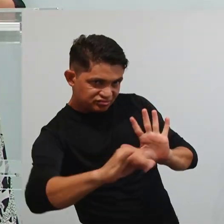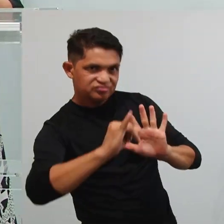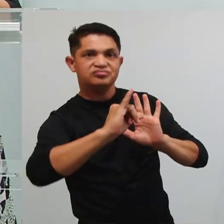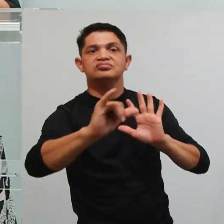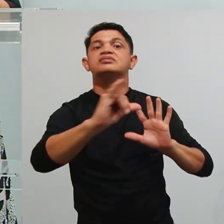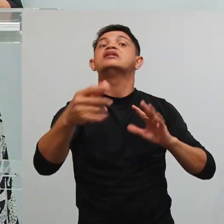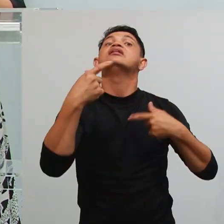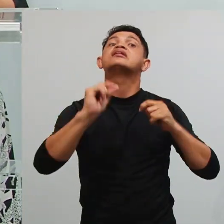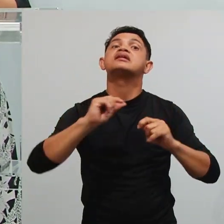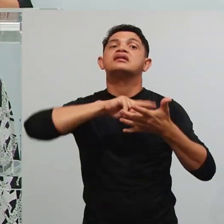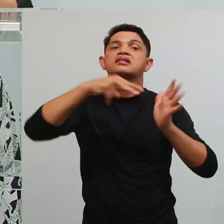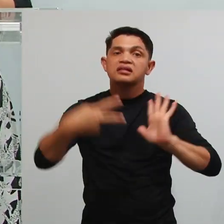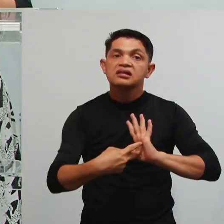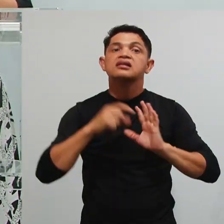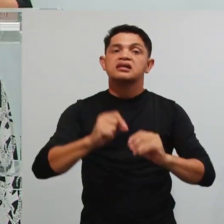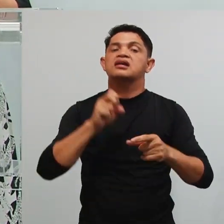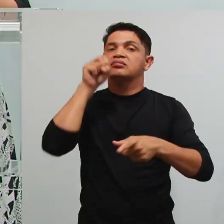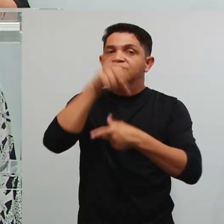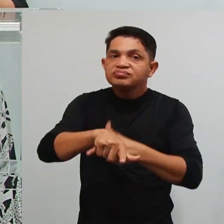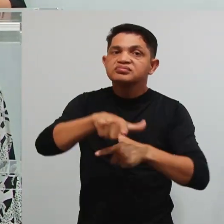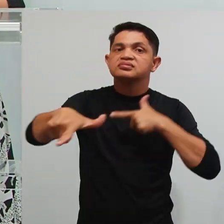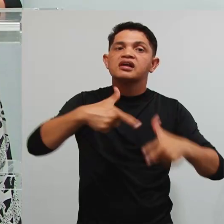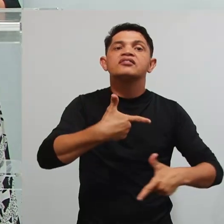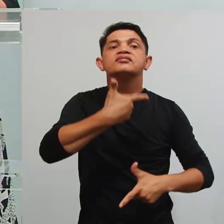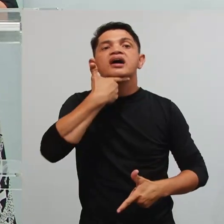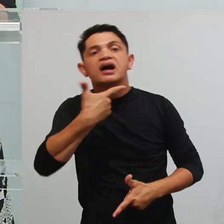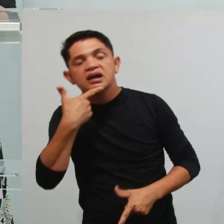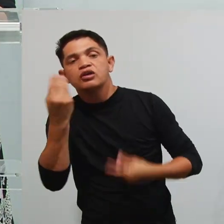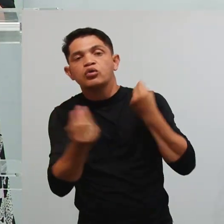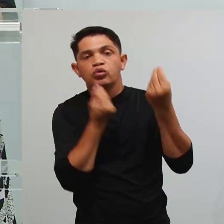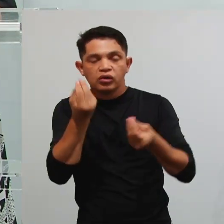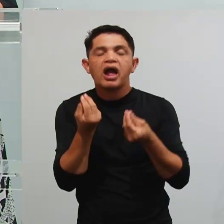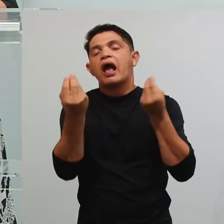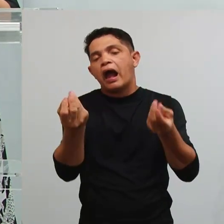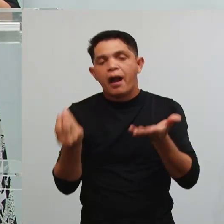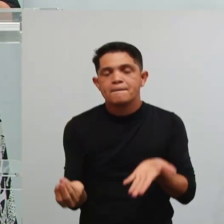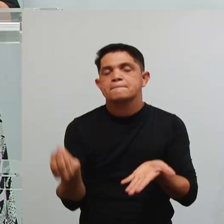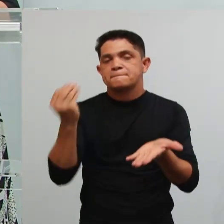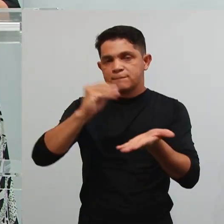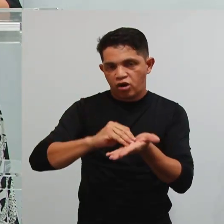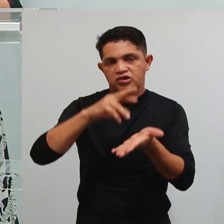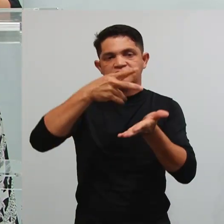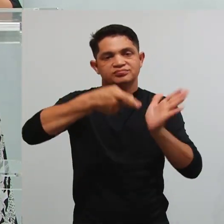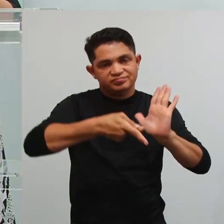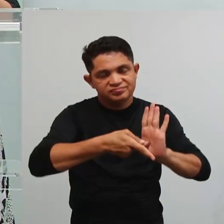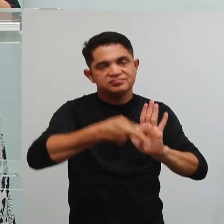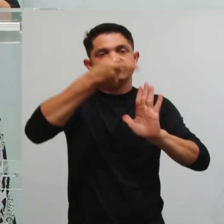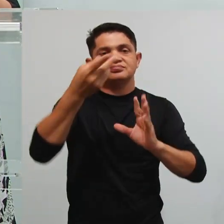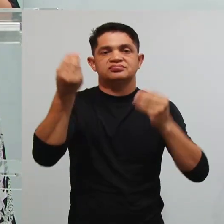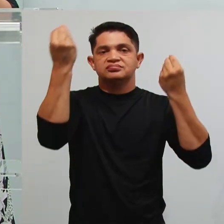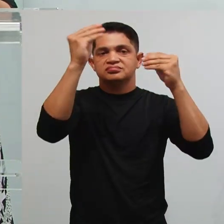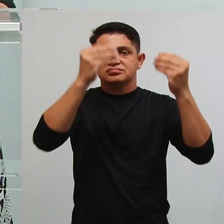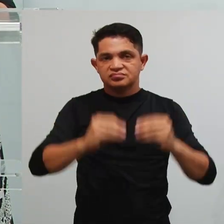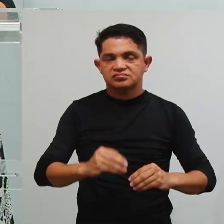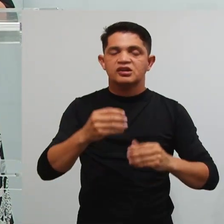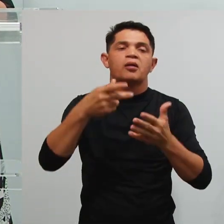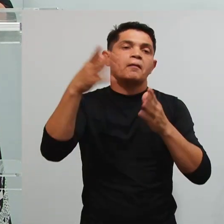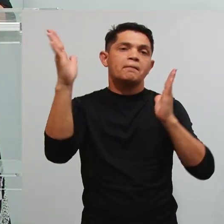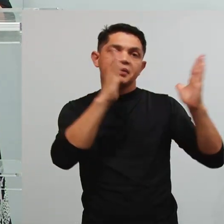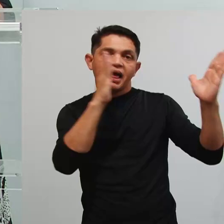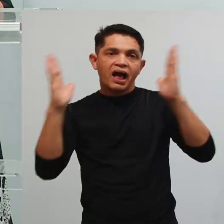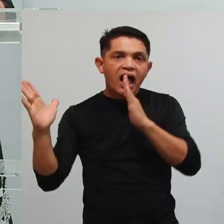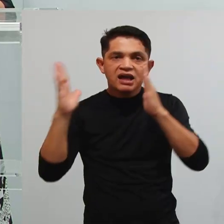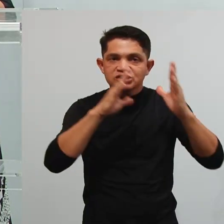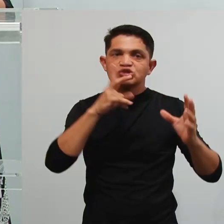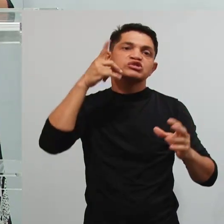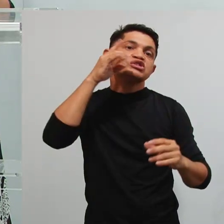Então, lá vai estar o nome, a identificação desses servidores que vão participar e o prazo que eles têm para fazer